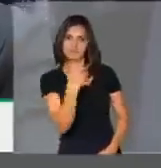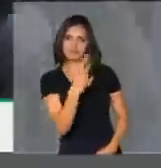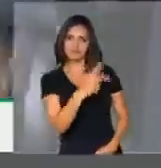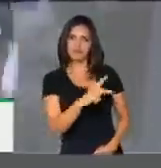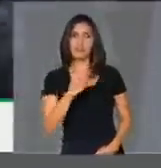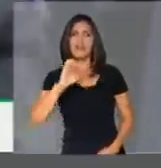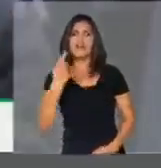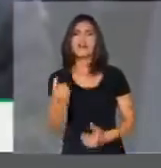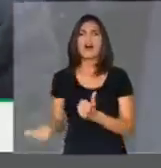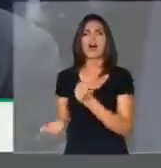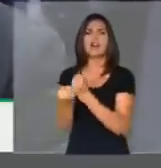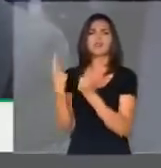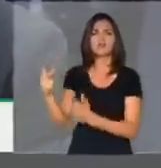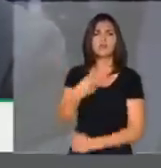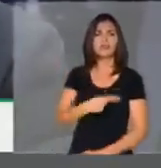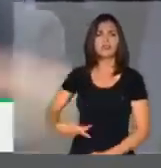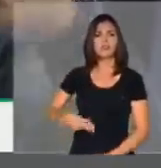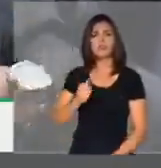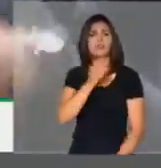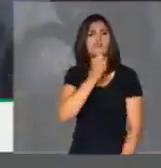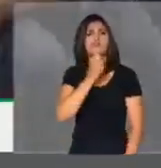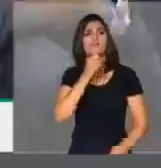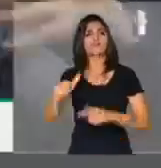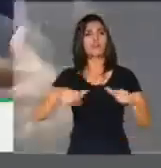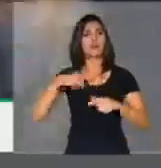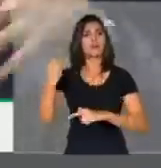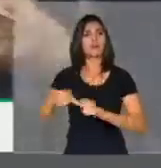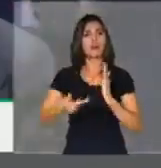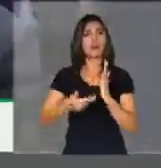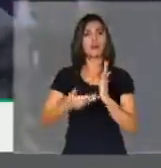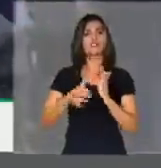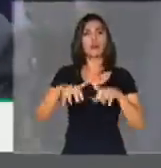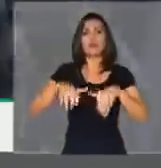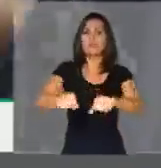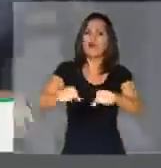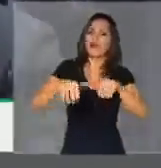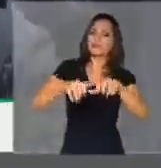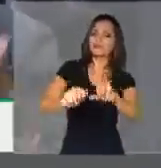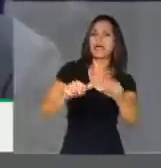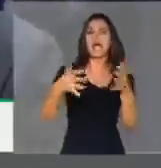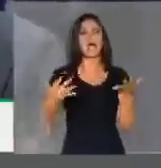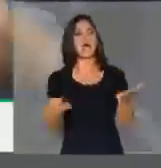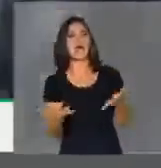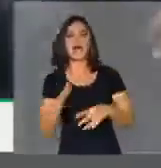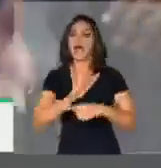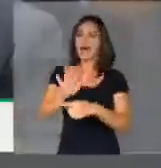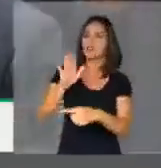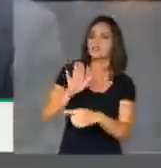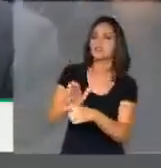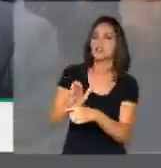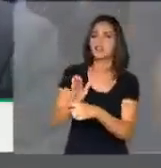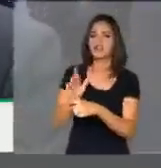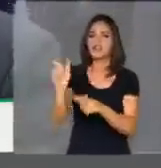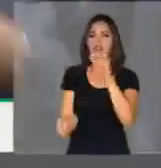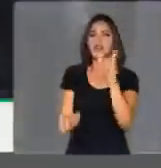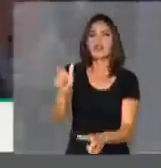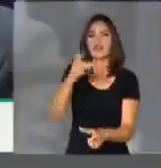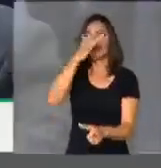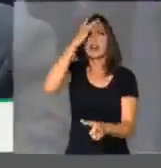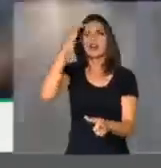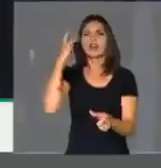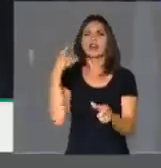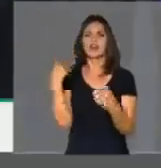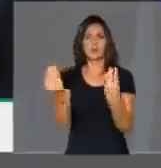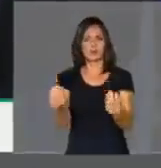do presidente sem trabalhar aqui, ficava fazendo massagens e dando assistência às dondocas globais,